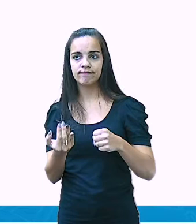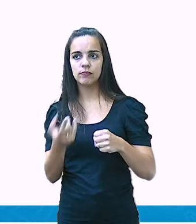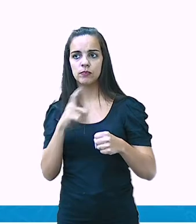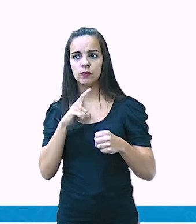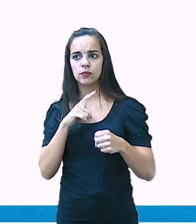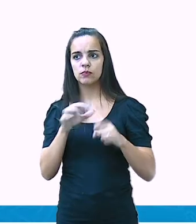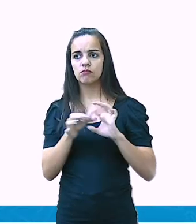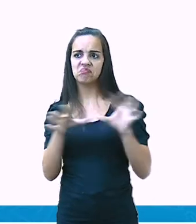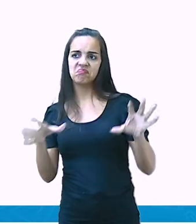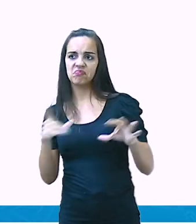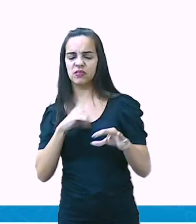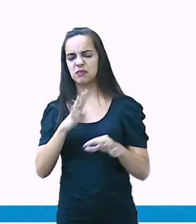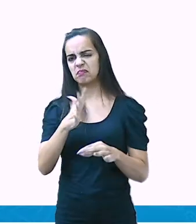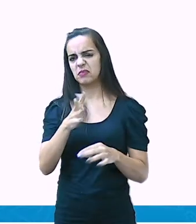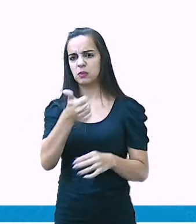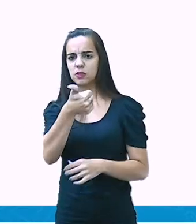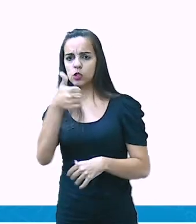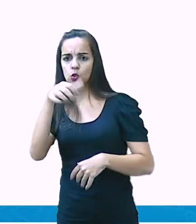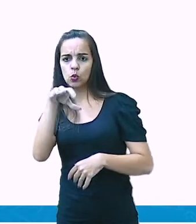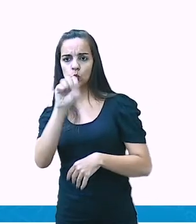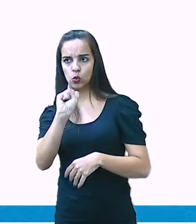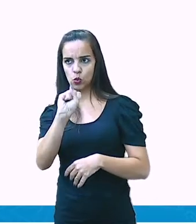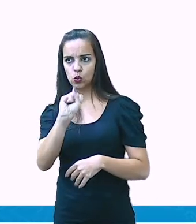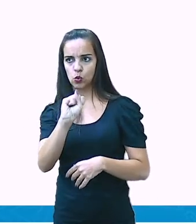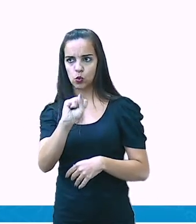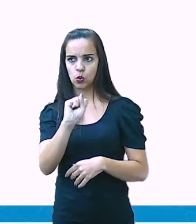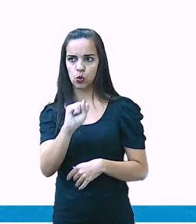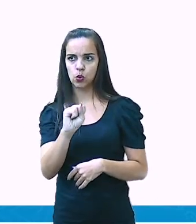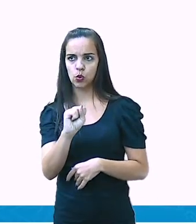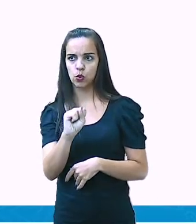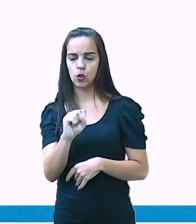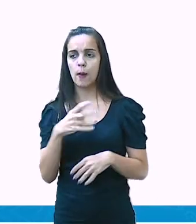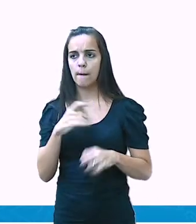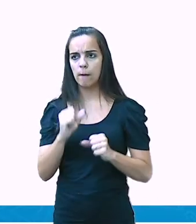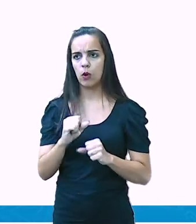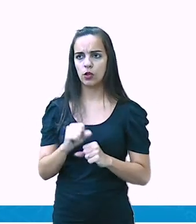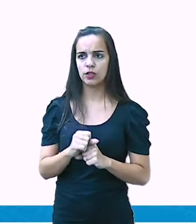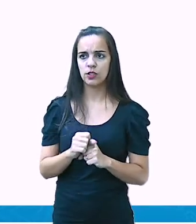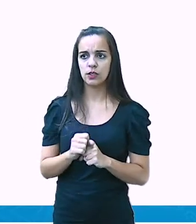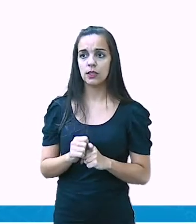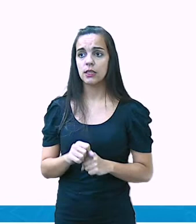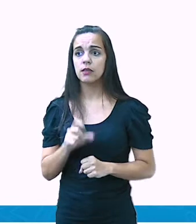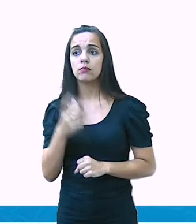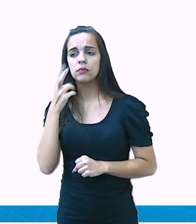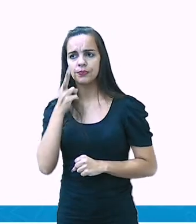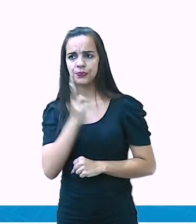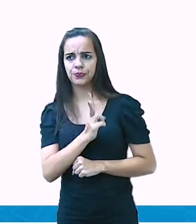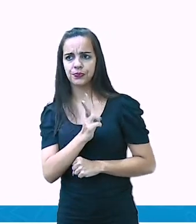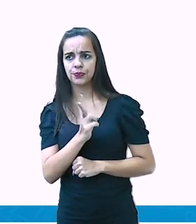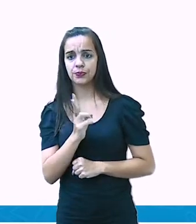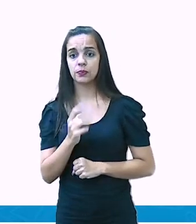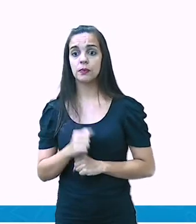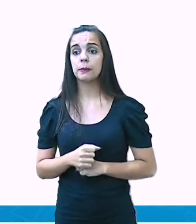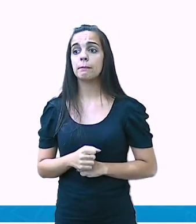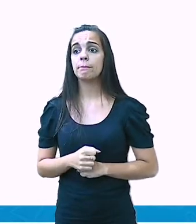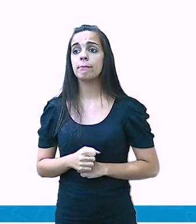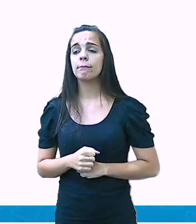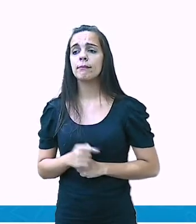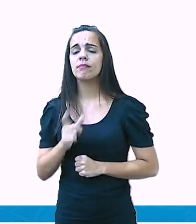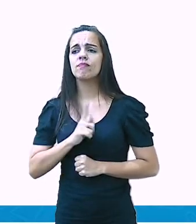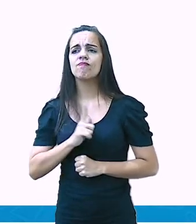M pode ter até 18, mas nós temos 2, 4, 6, 7. Então, veja bem, o átomo de cloro ele